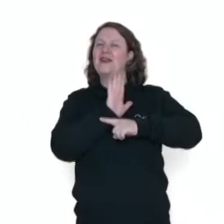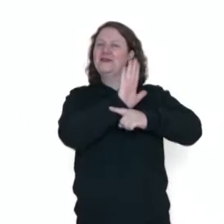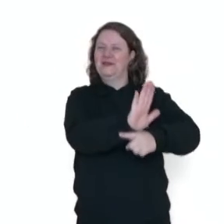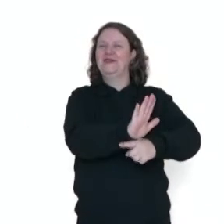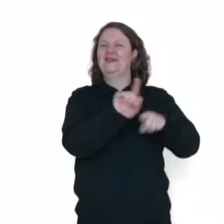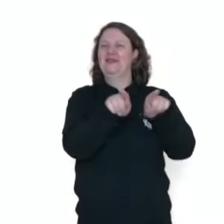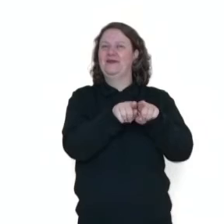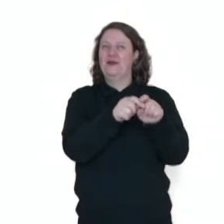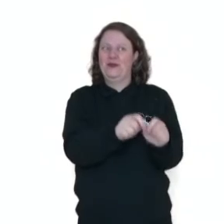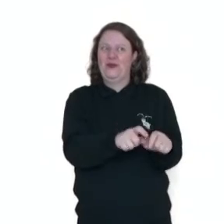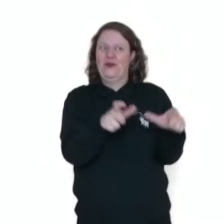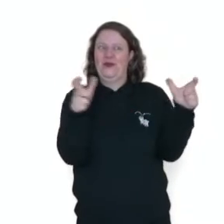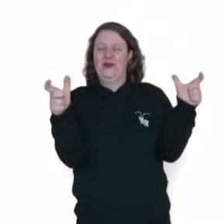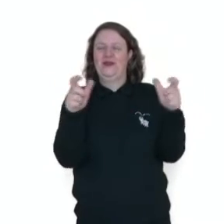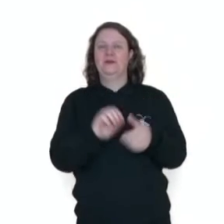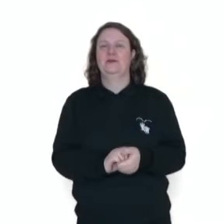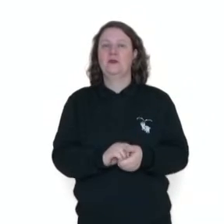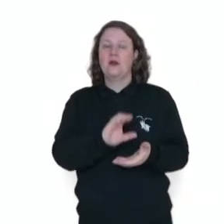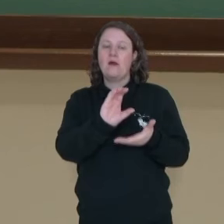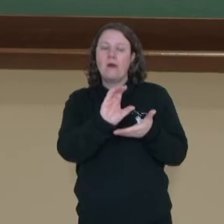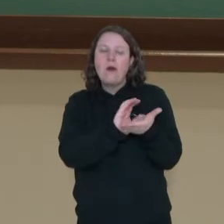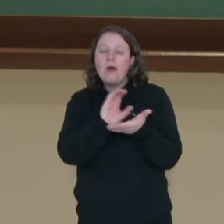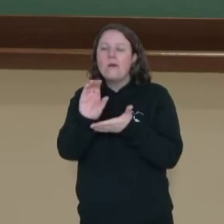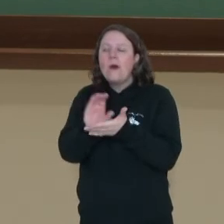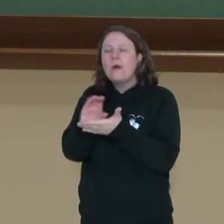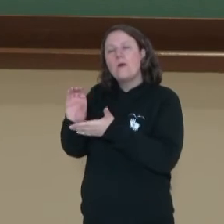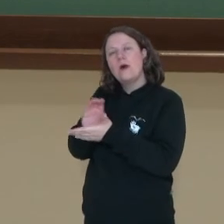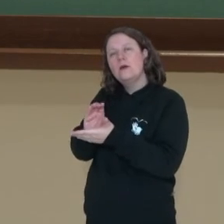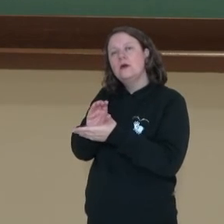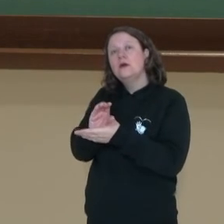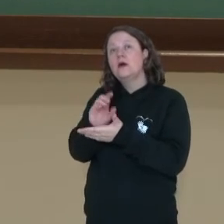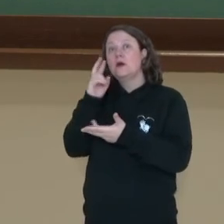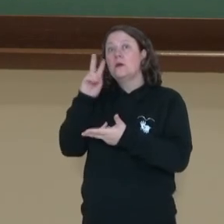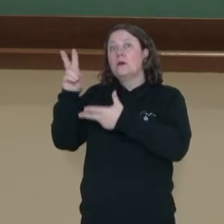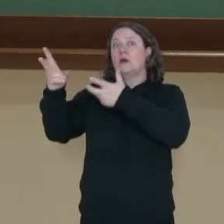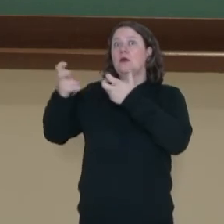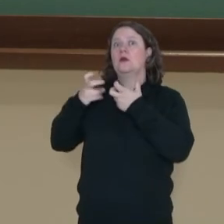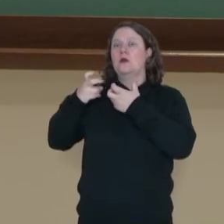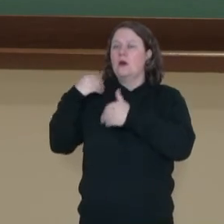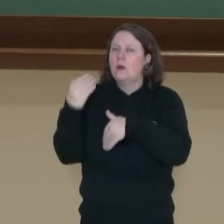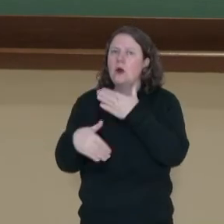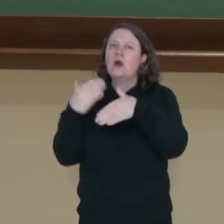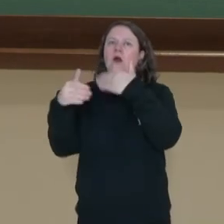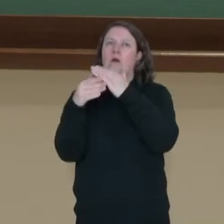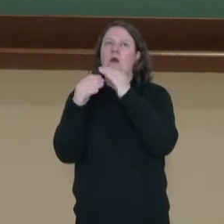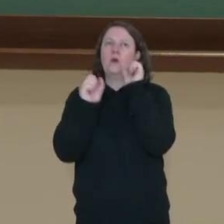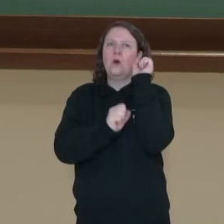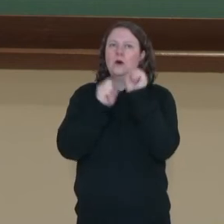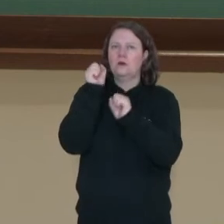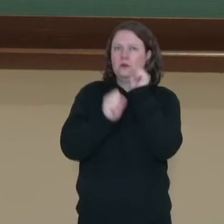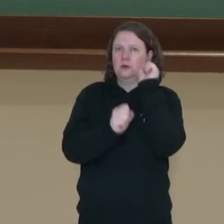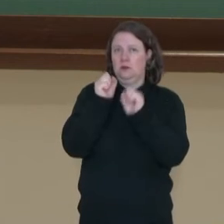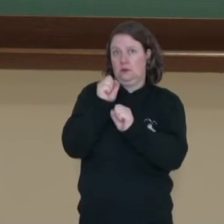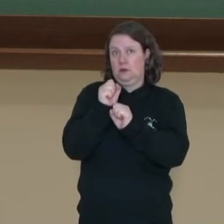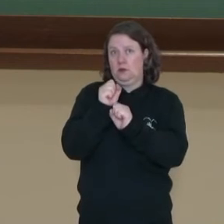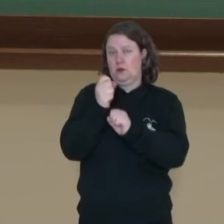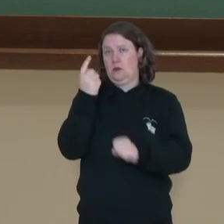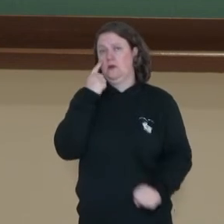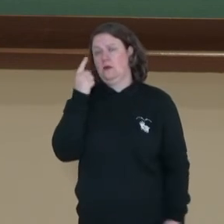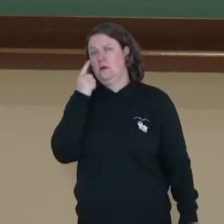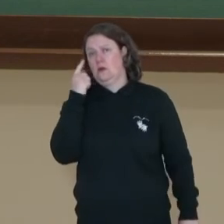os lucros do café, a gente vai empregá-los num processo de modernização. Então, olha só, né? Com